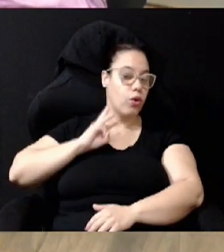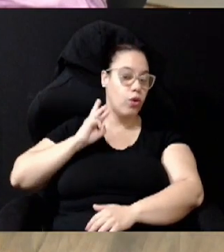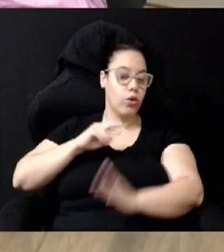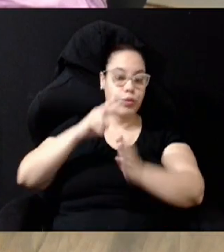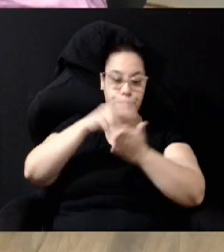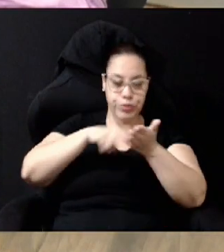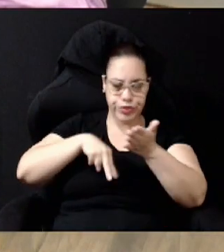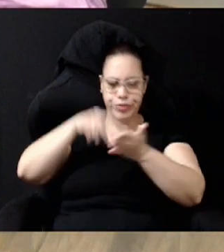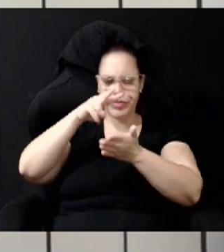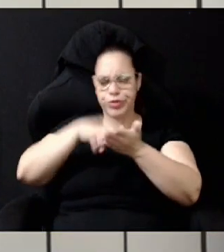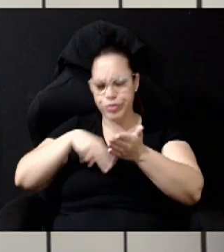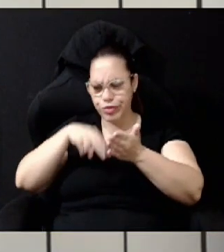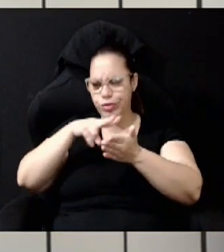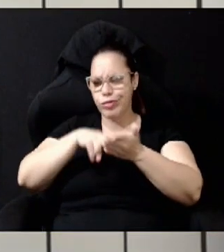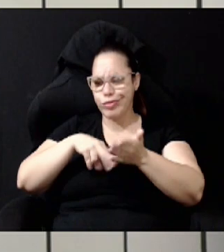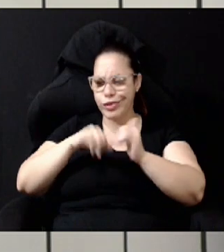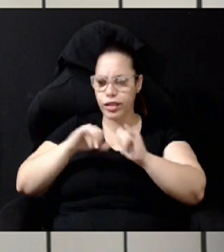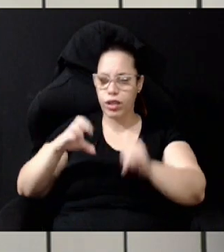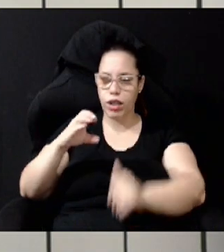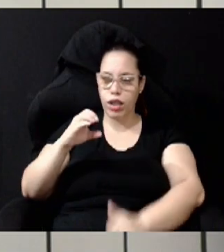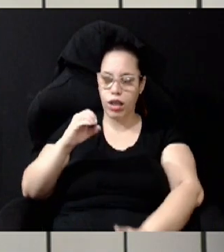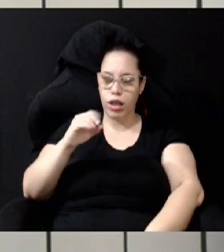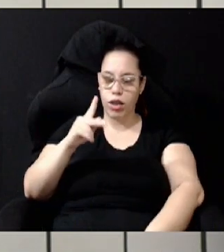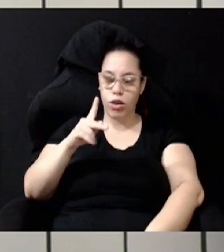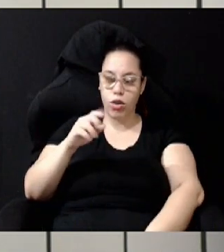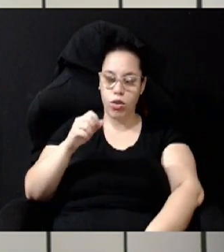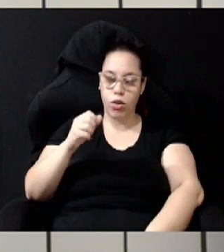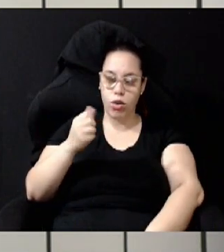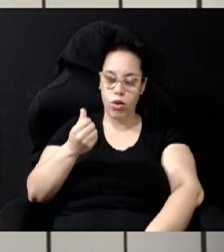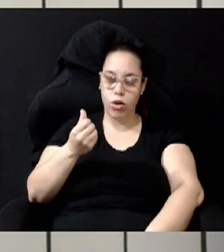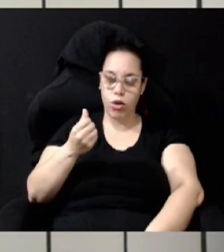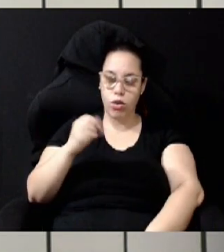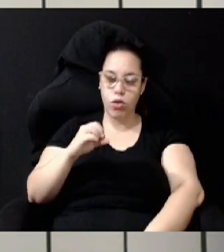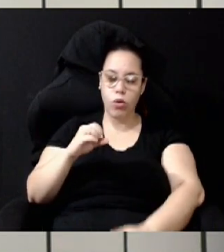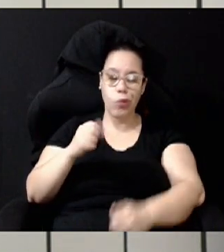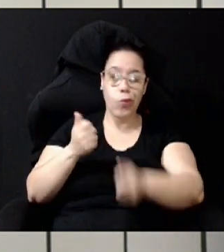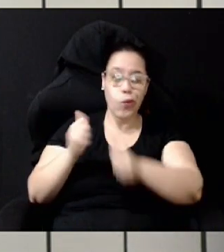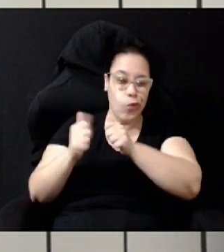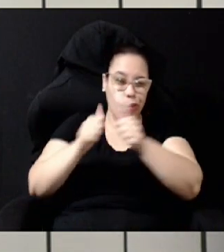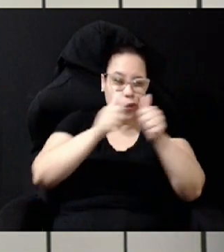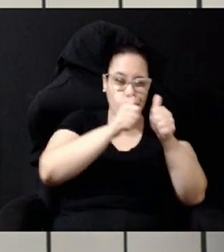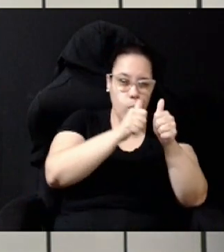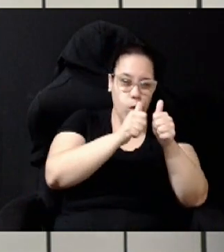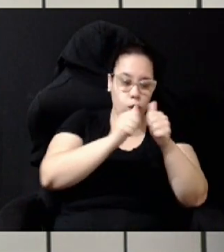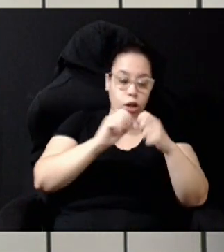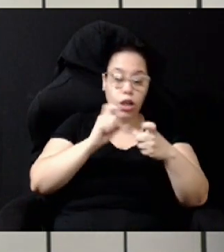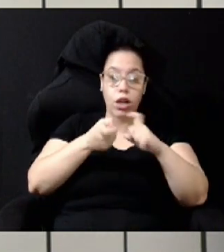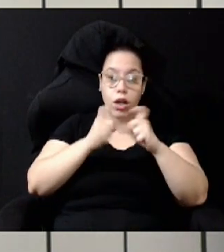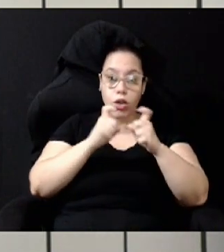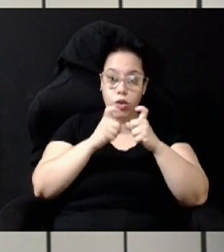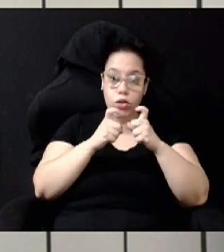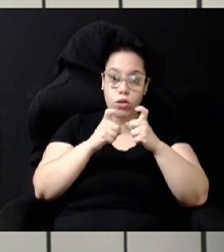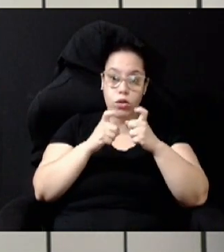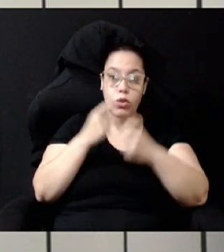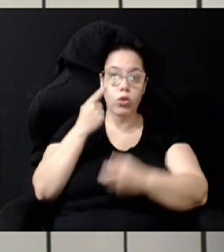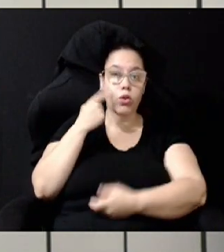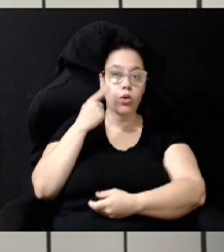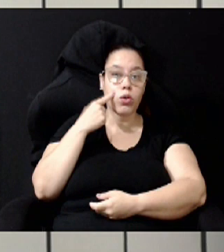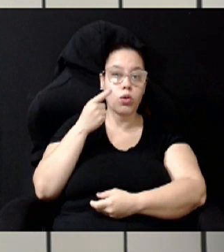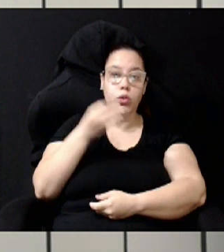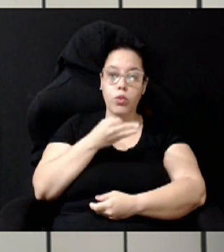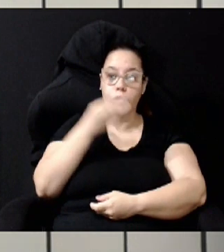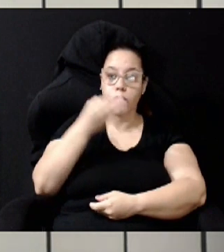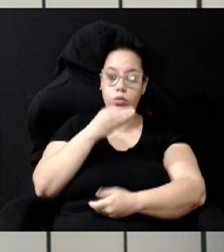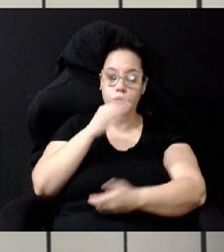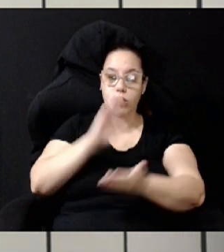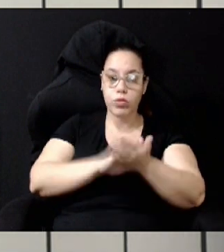da COP19, para tentar entender, né, o balanço dessas reuniões, eu ouvi muitas opiniões traduzindo um